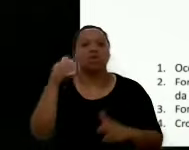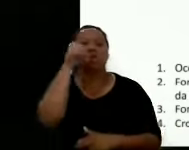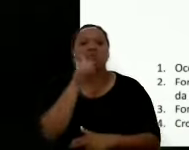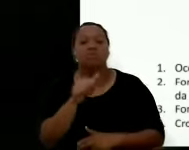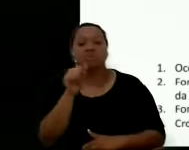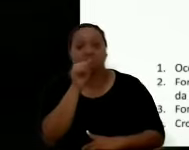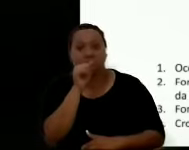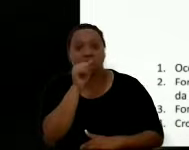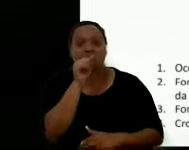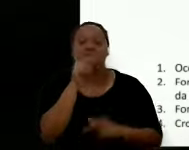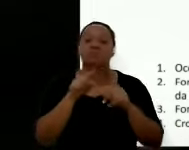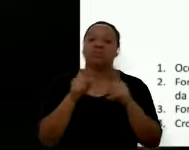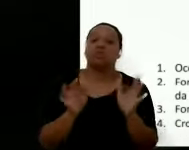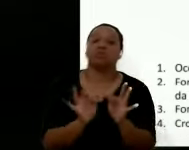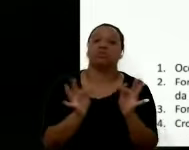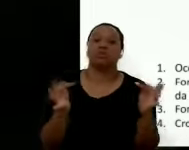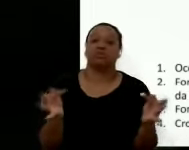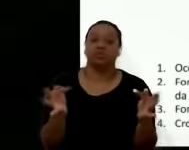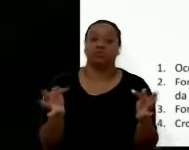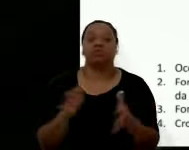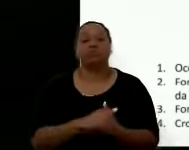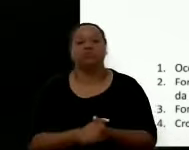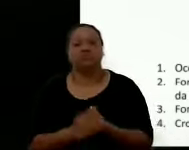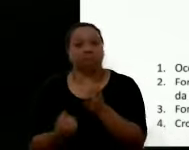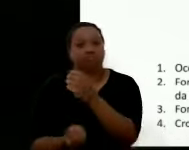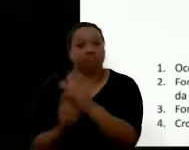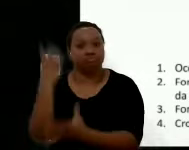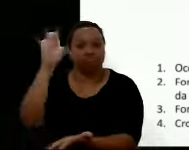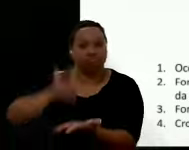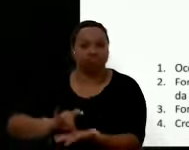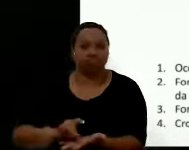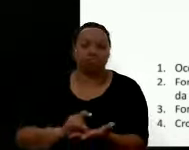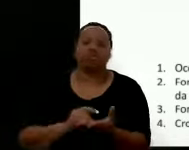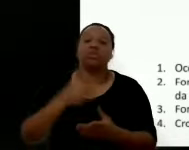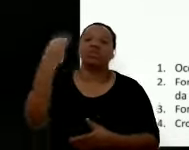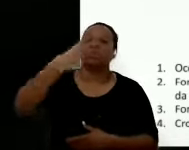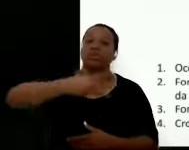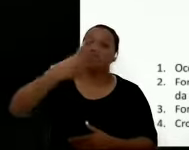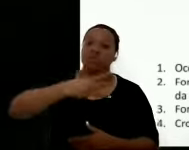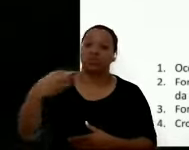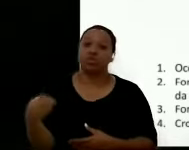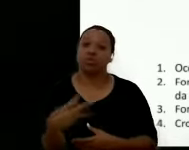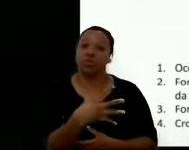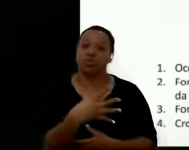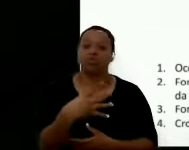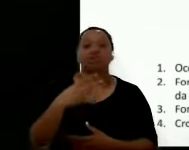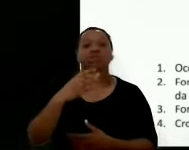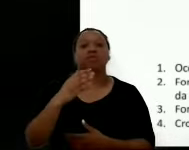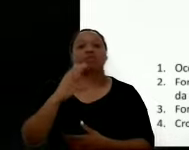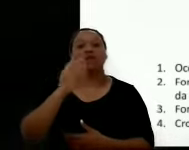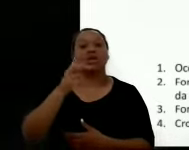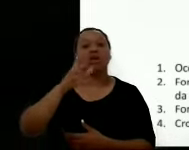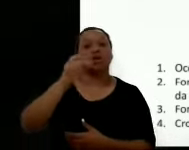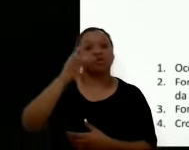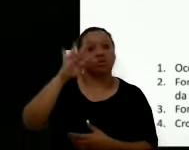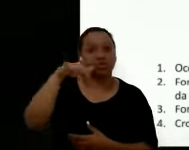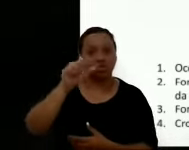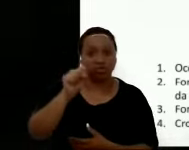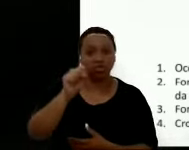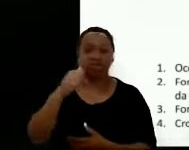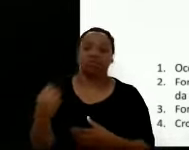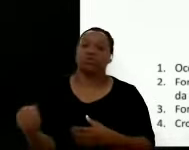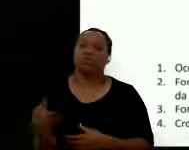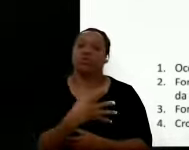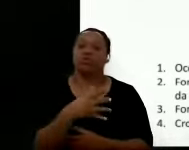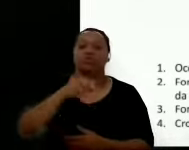de cromossomos da célula-mãe, porém simples. 3. Formação de duas